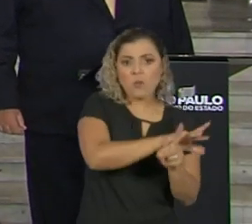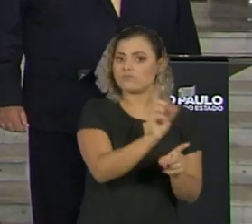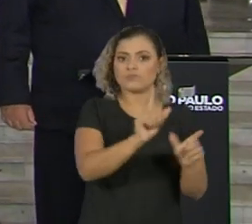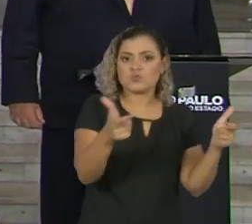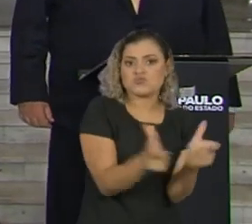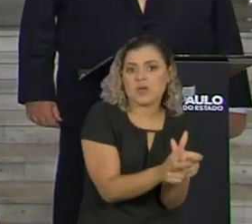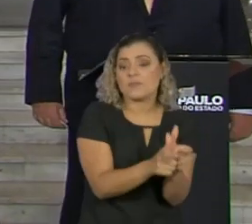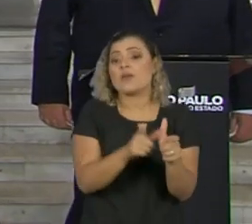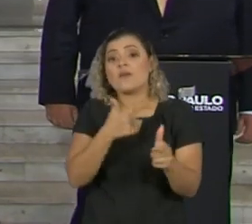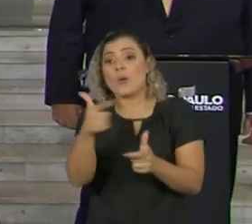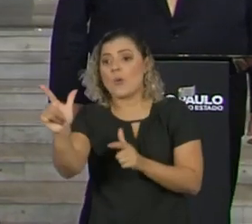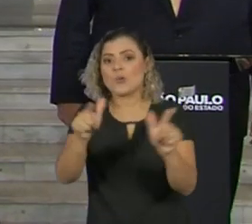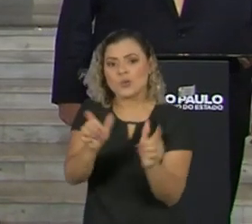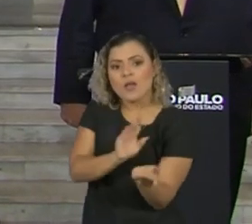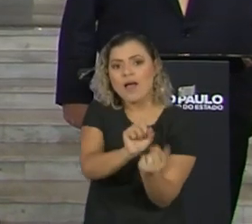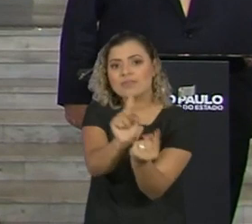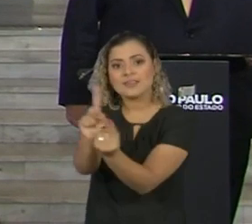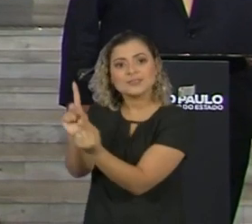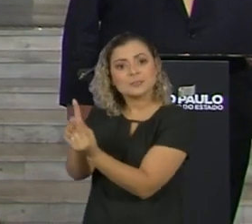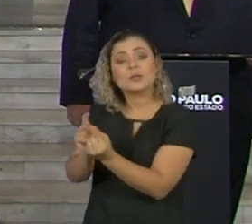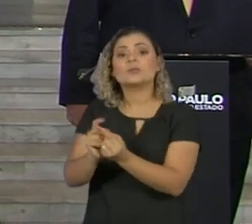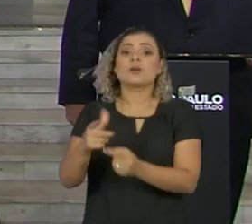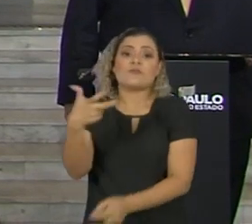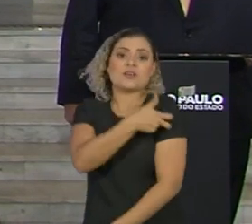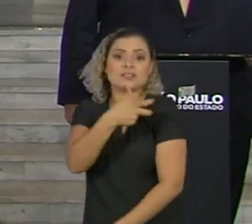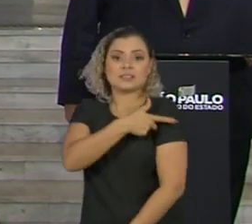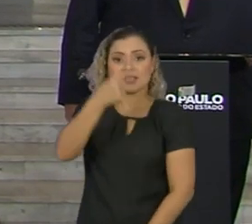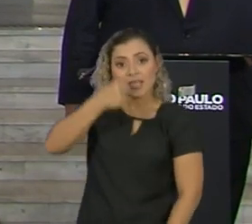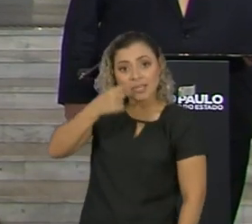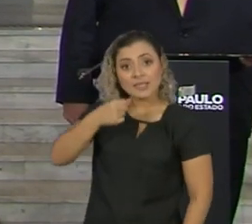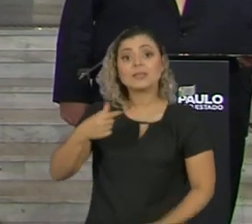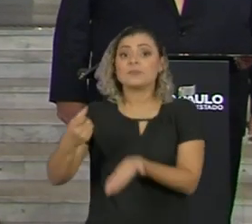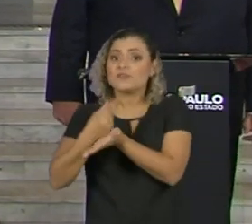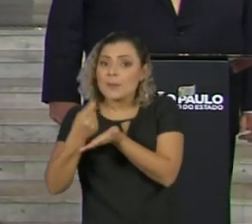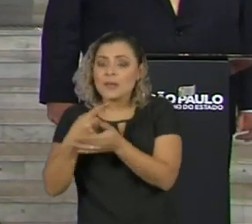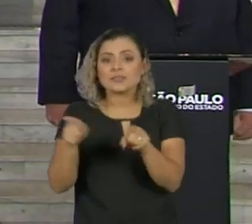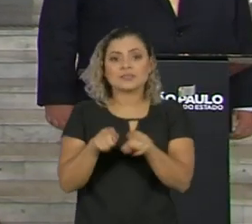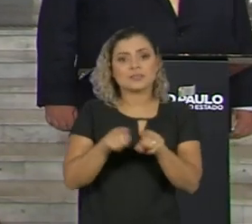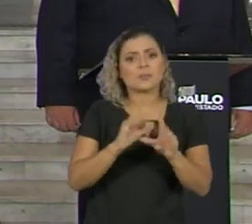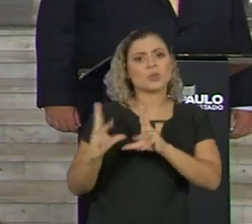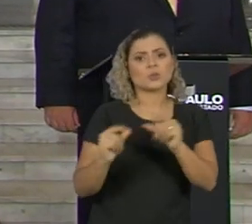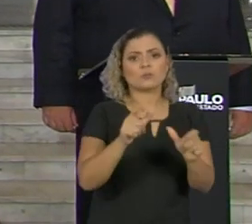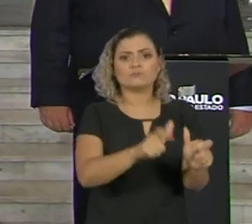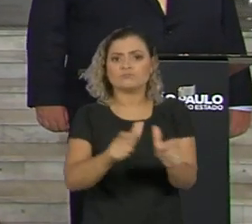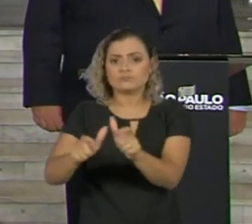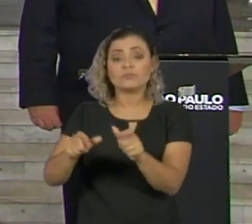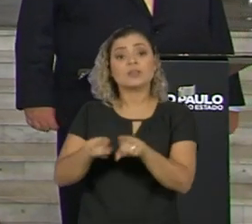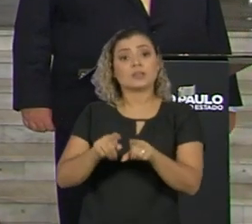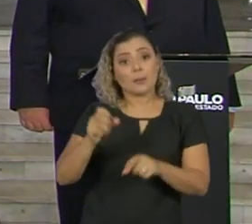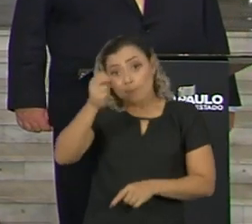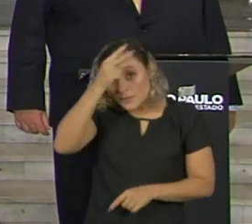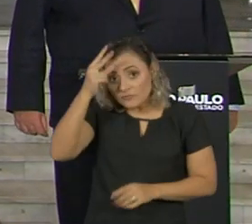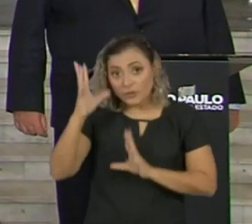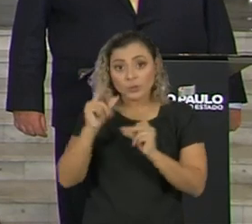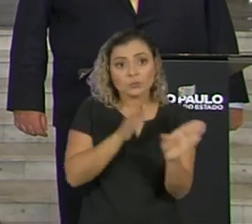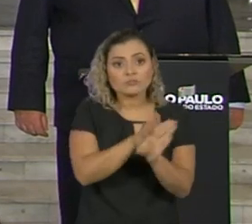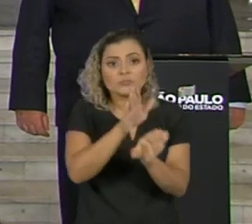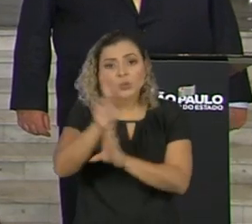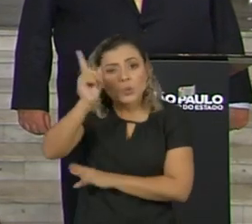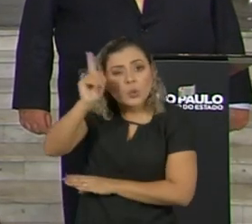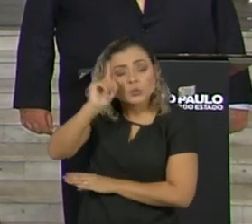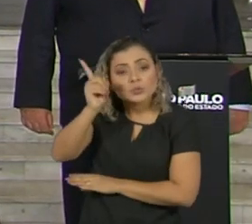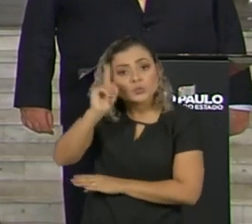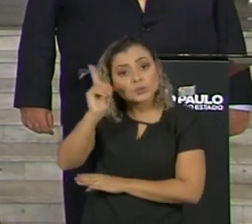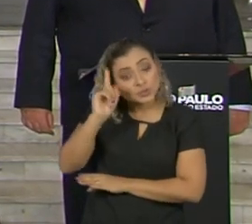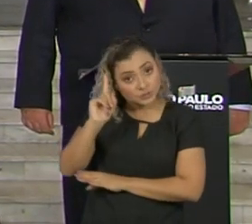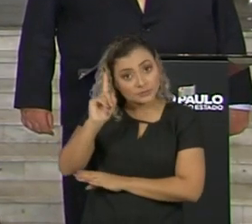trazer a vacinação da gripe para as redes de farmácias. Boletins diários para todos os prefeitos e prefeitas do